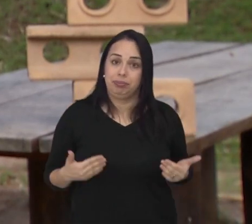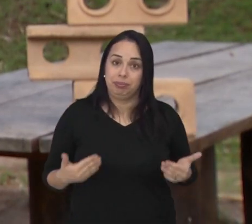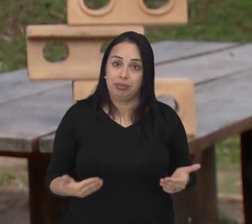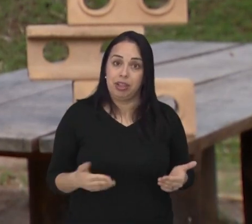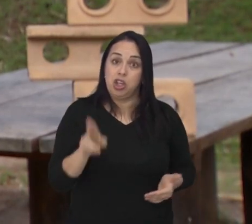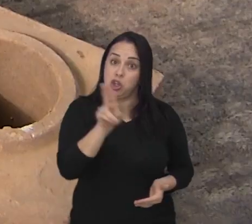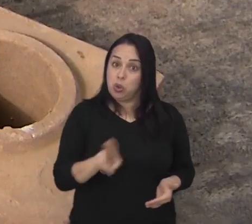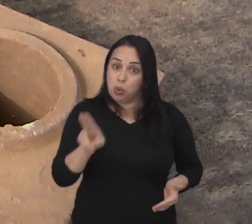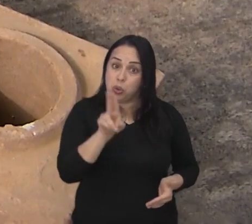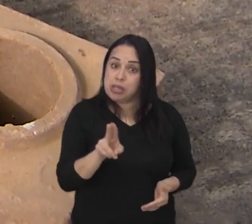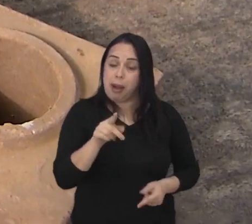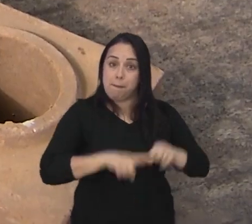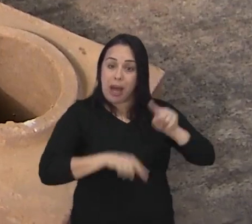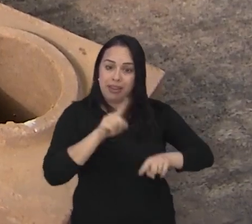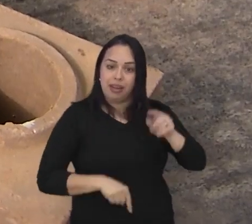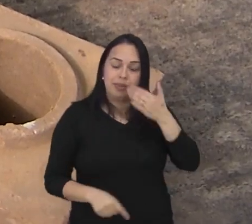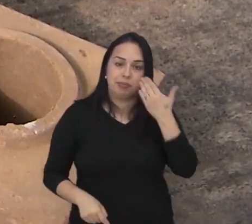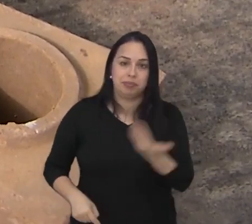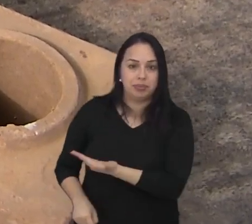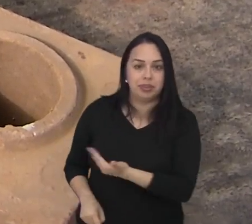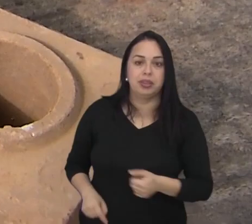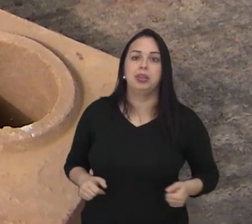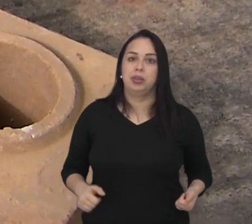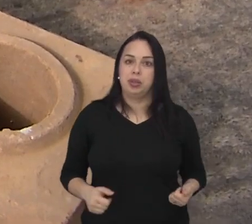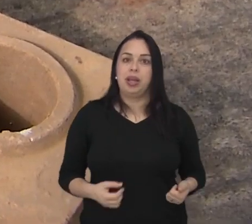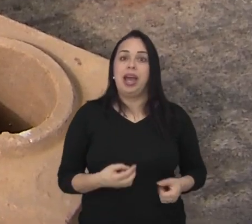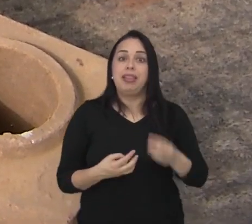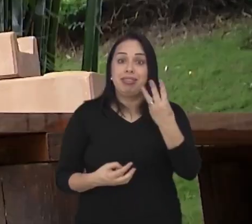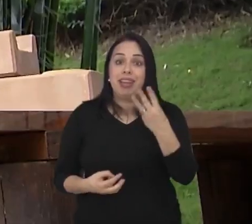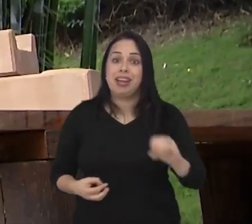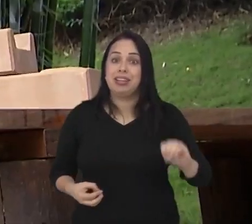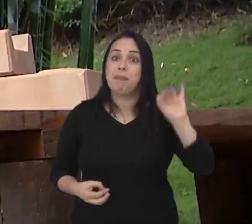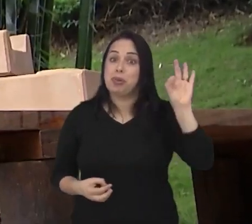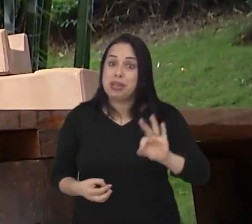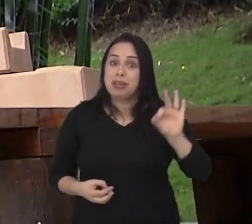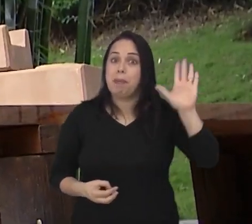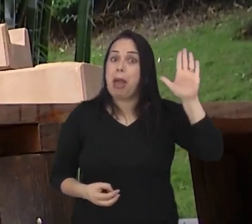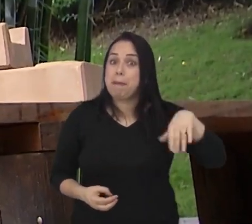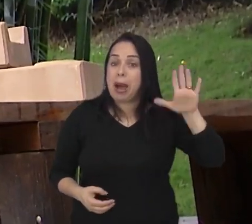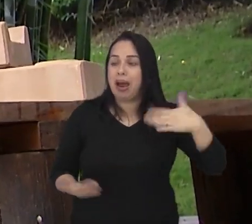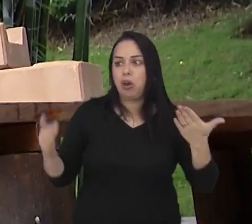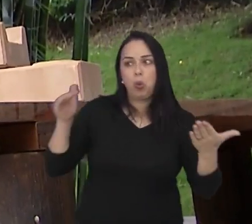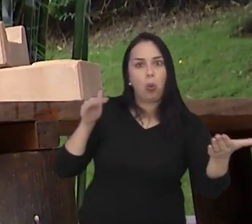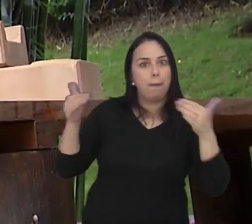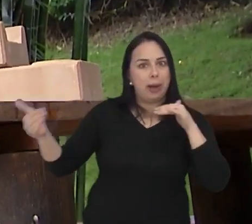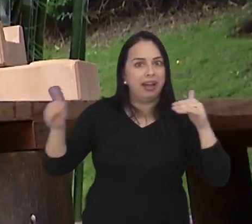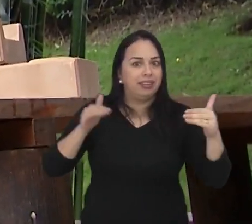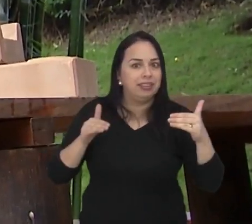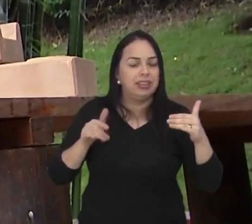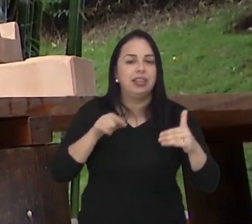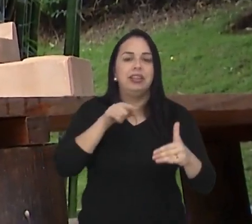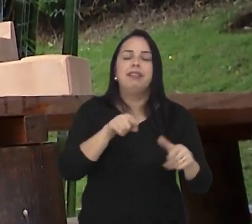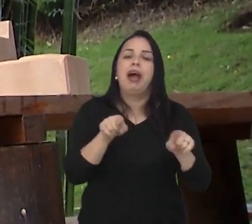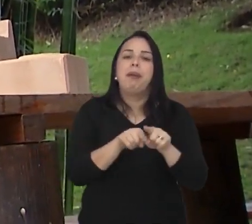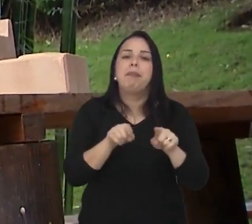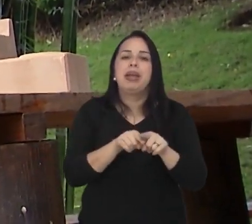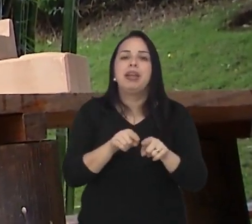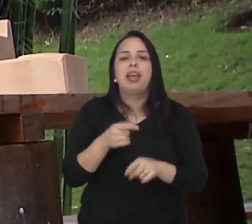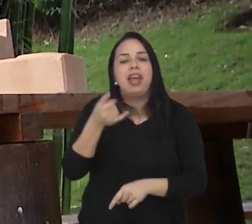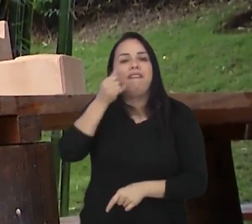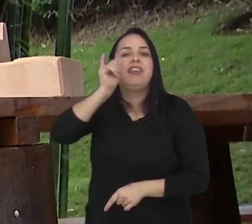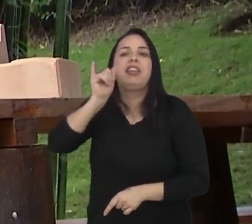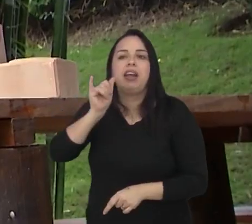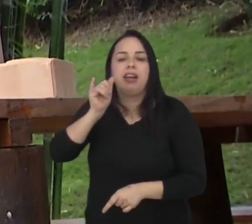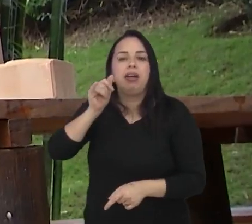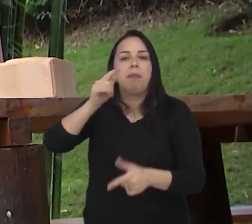tijolos convencionais. A construção com esse tipo de matéria-prima também tende a ser 30% mais barata, além de permitir